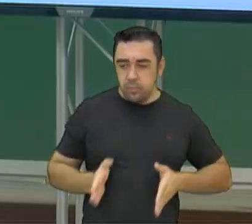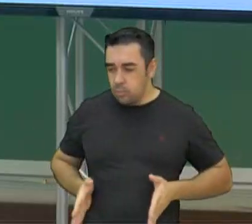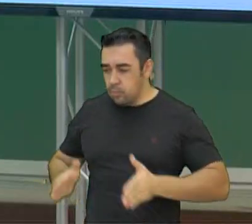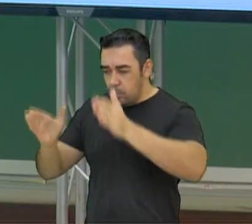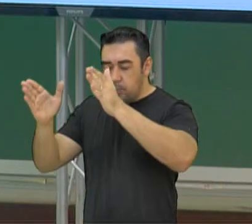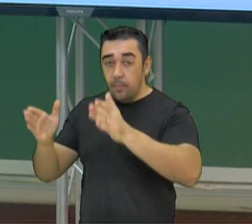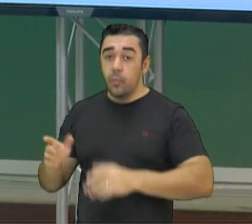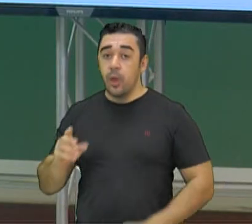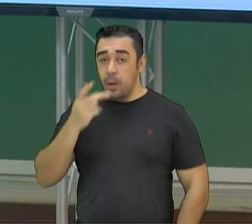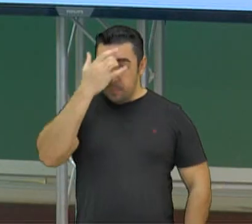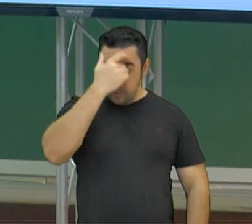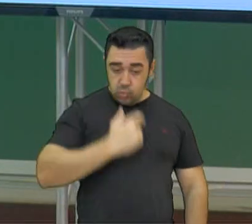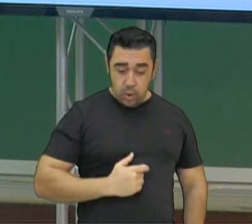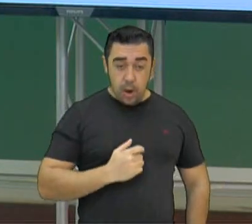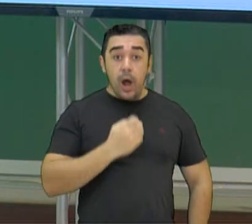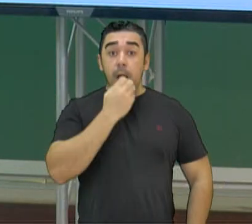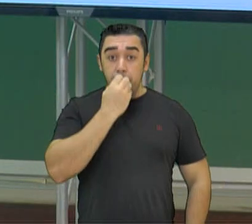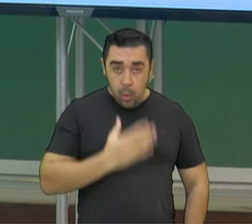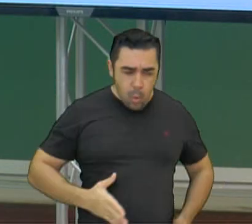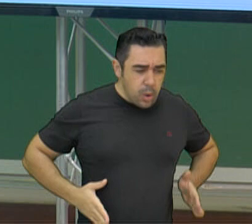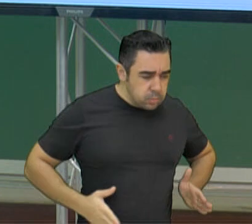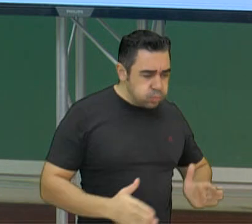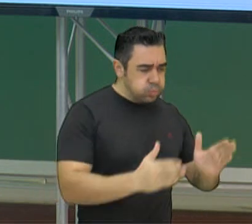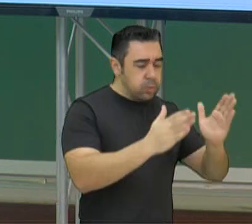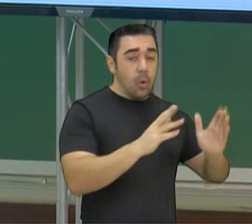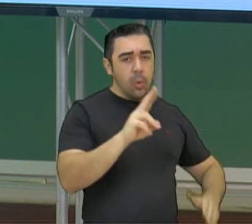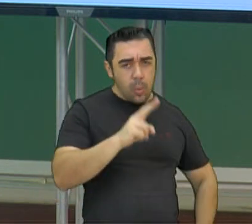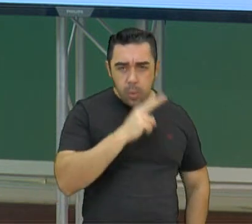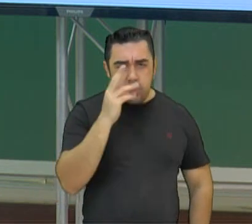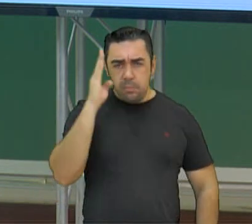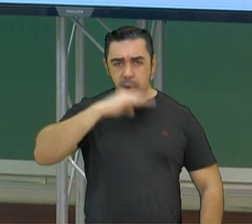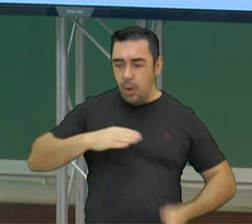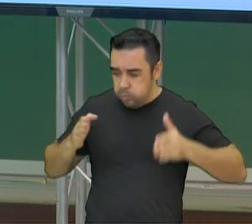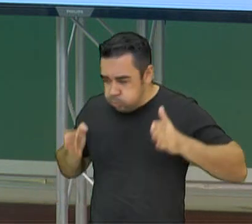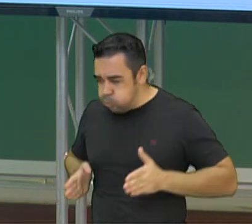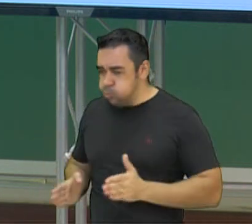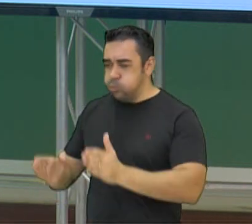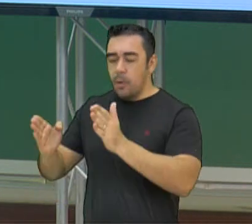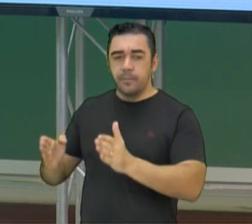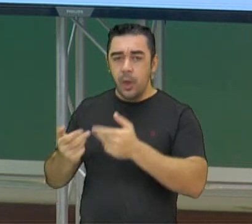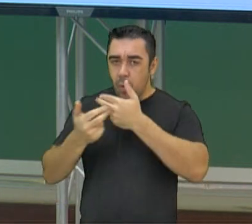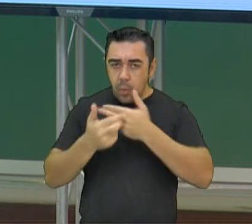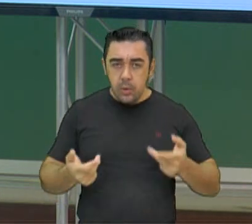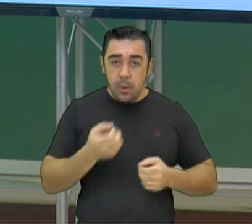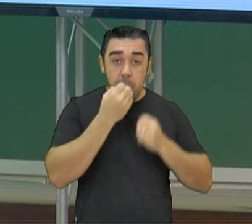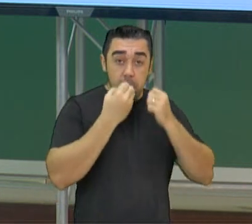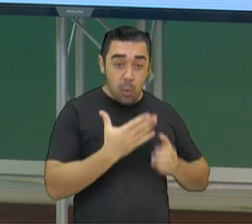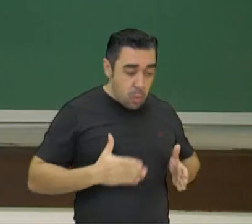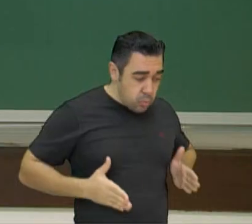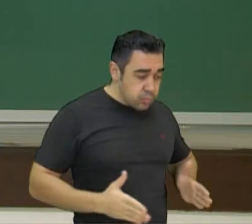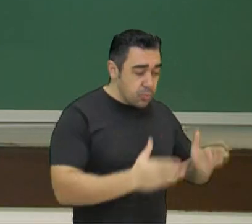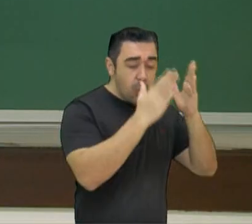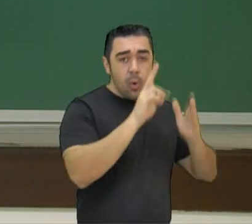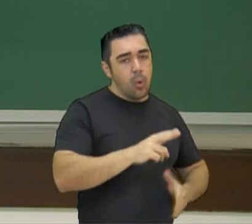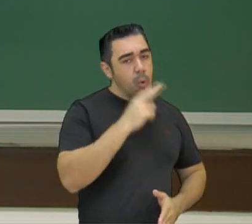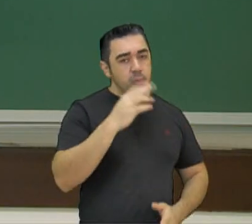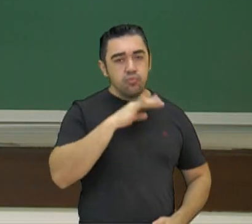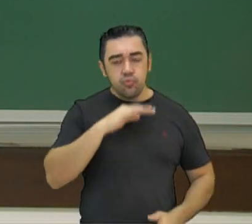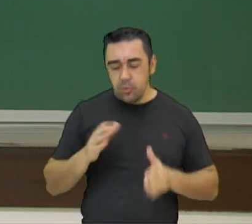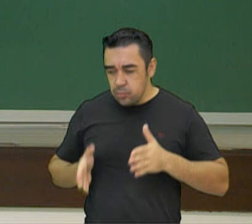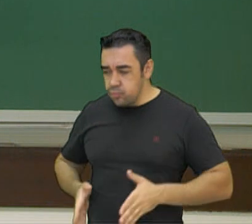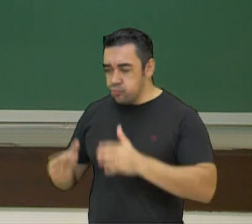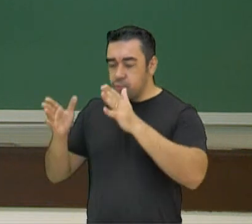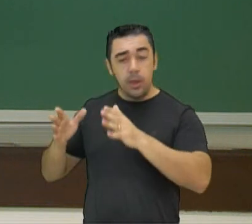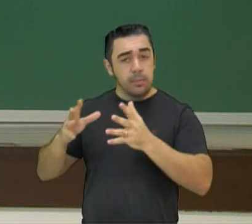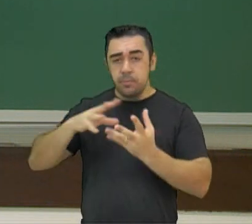a pessoa é boa ou a pessoa é má. Ou as coisas são boas ou as coisas são ruins. Elas não se